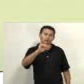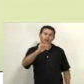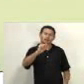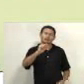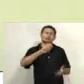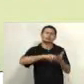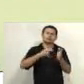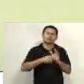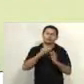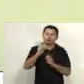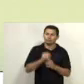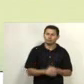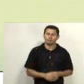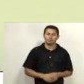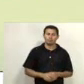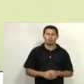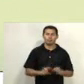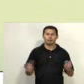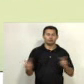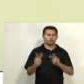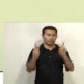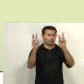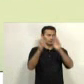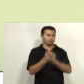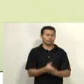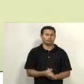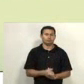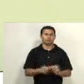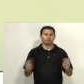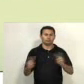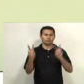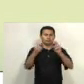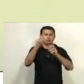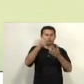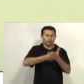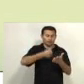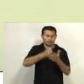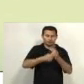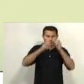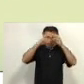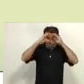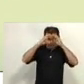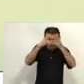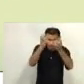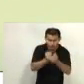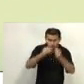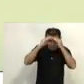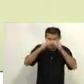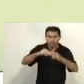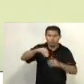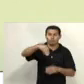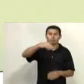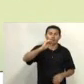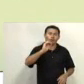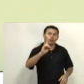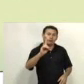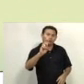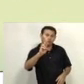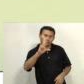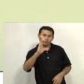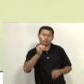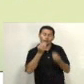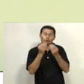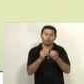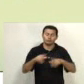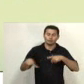pessoal? Que esses valores eles devem ser considerados em módulo. Então, como que